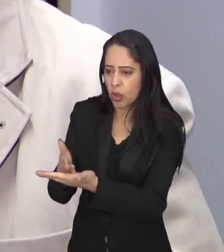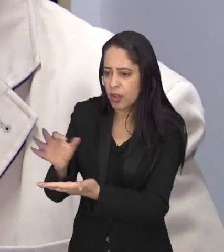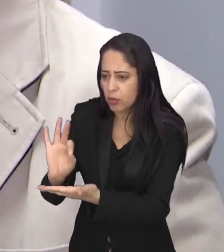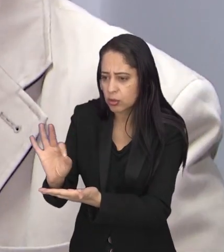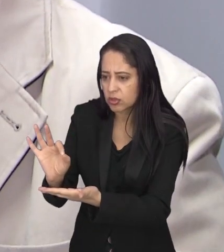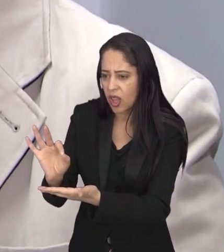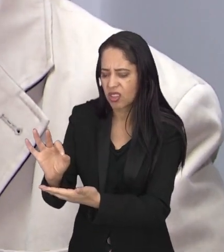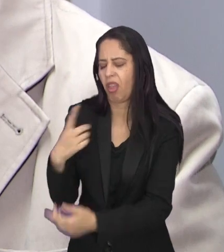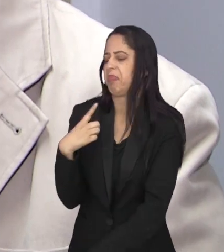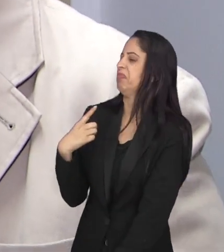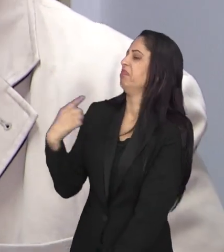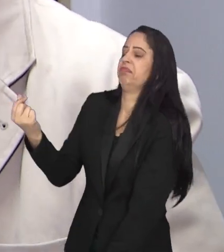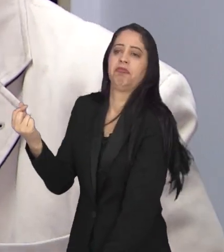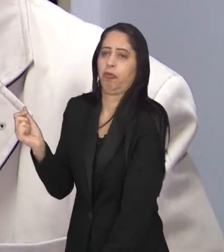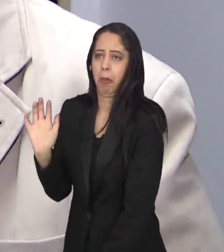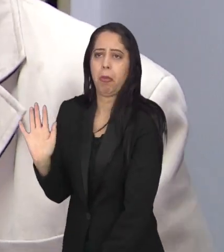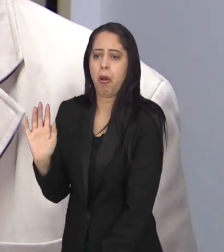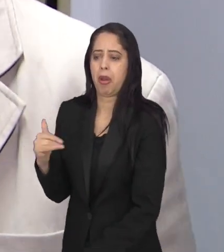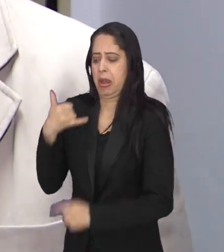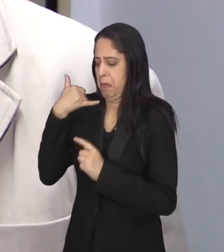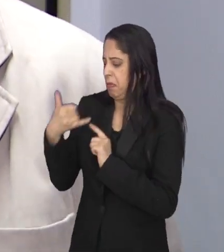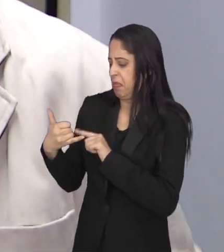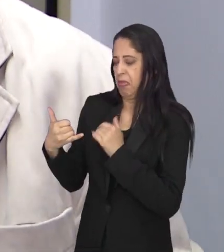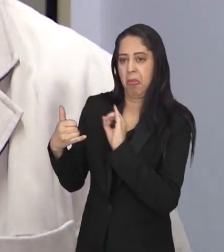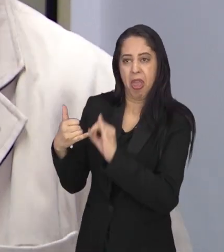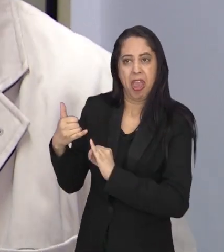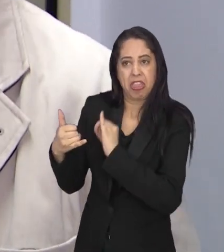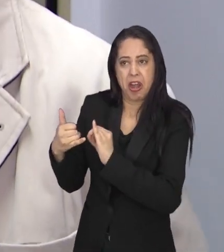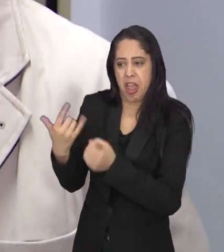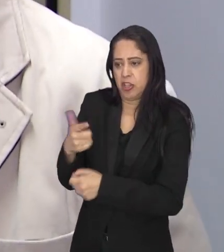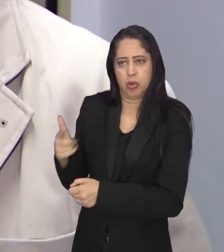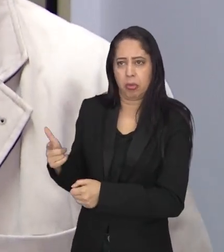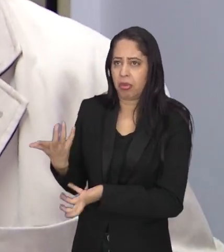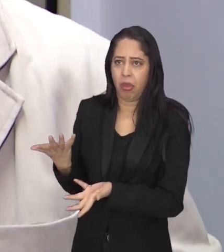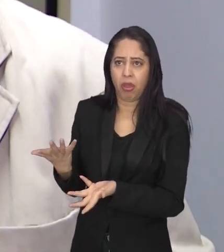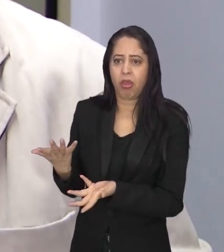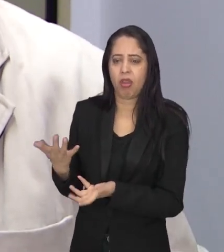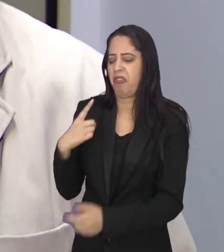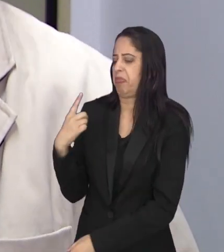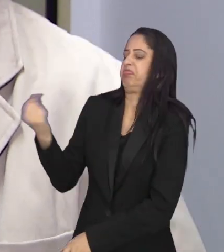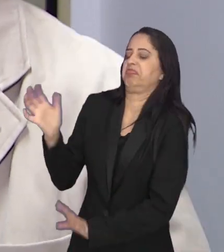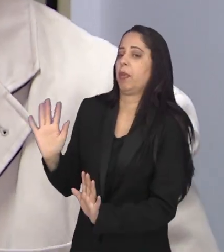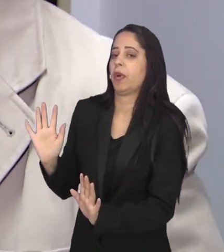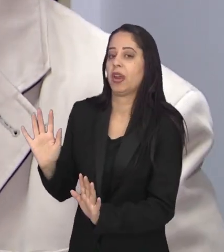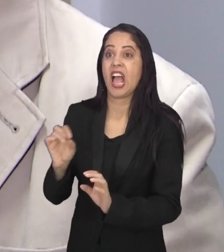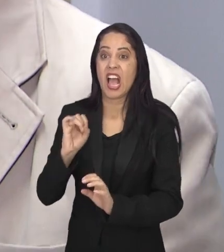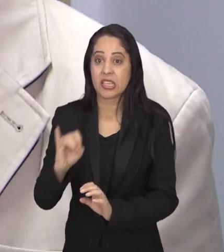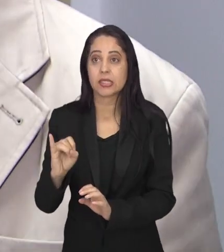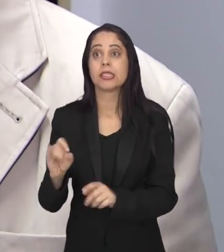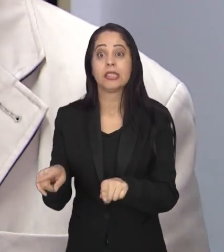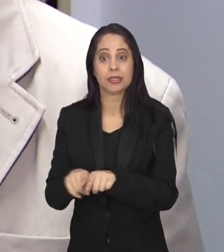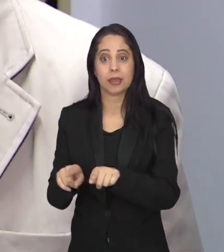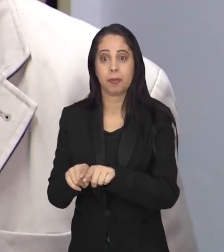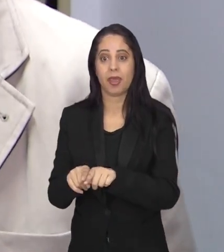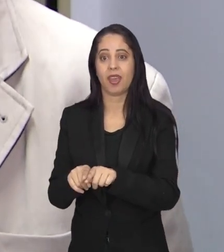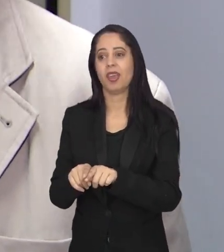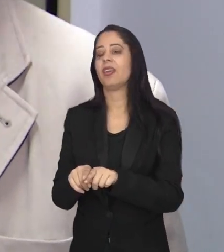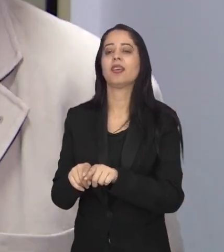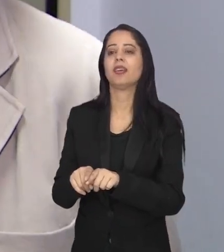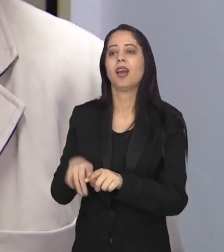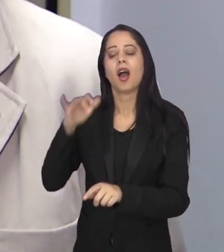auxílio, mas quando não acontece, quando não tem êxito, parte para o físico. Outro ponto importante do projeto de lei é que